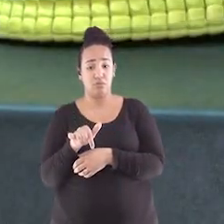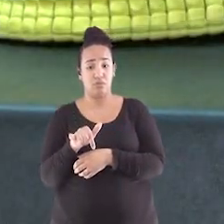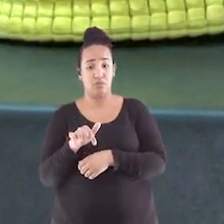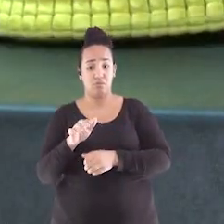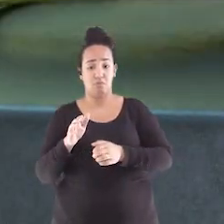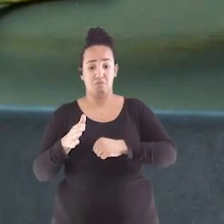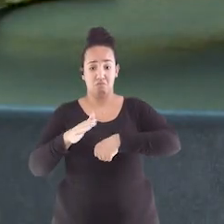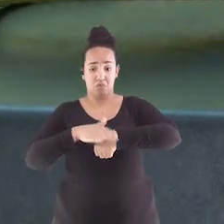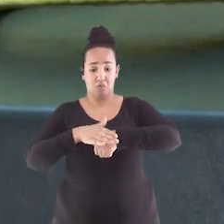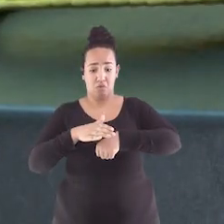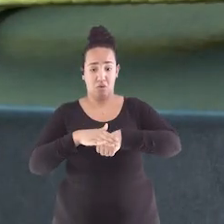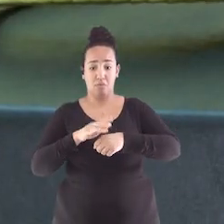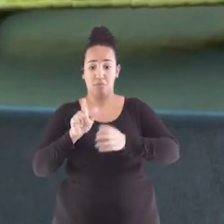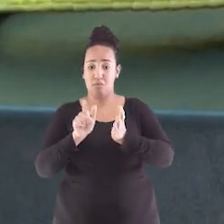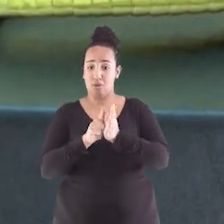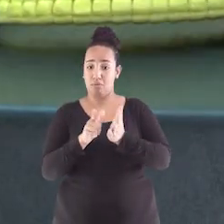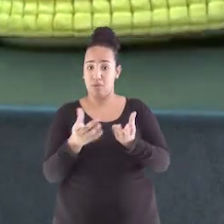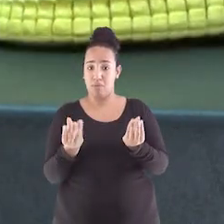própria barriga.